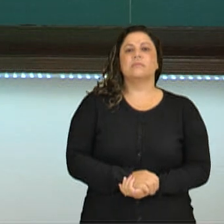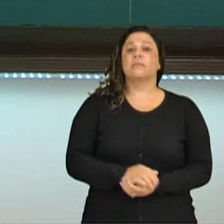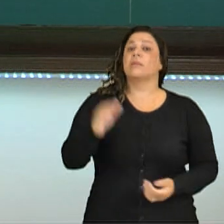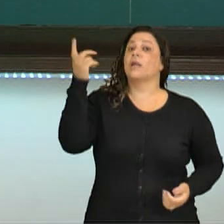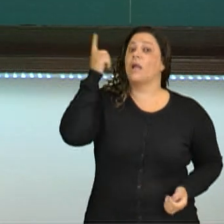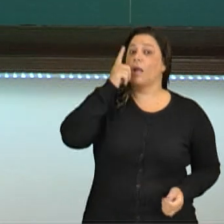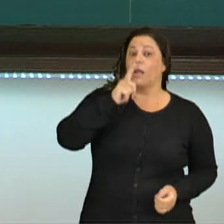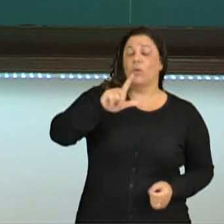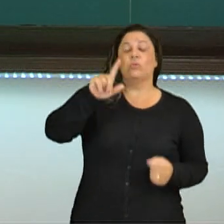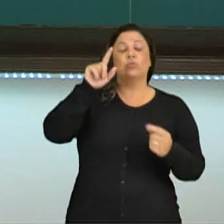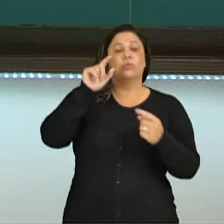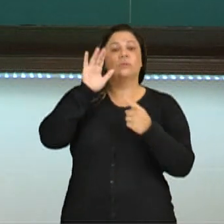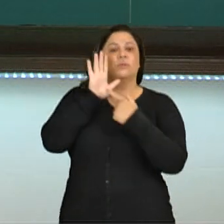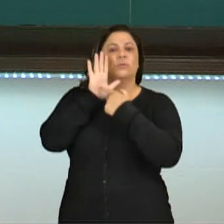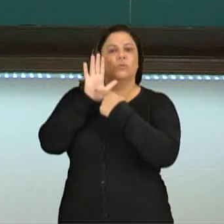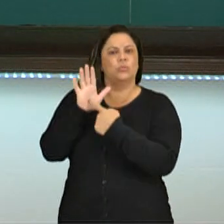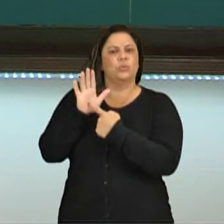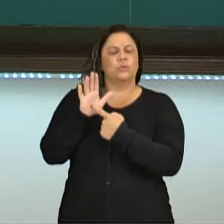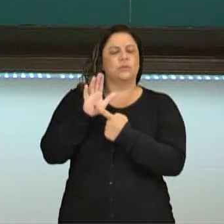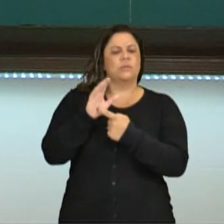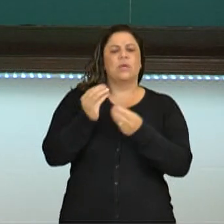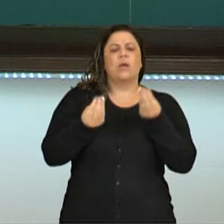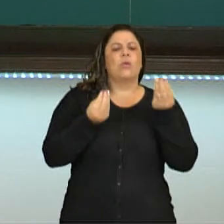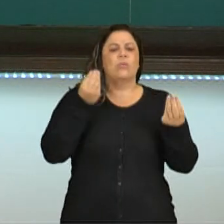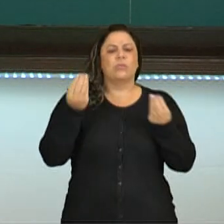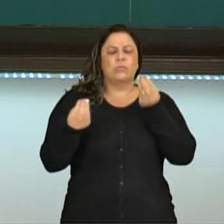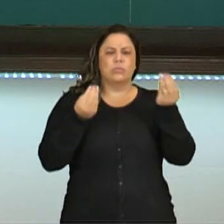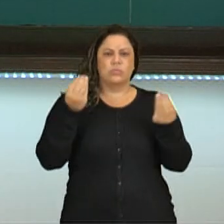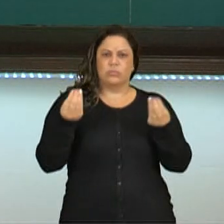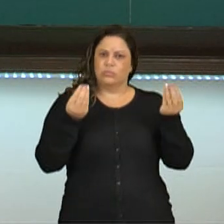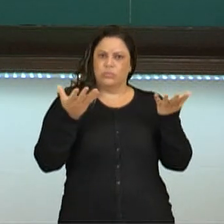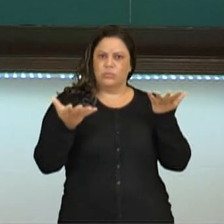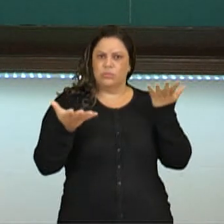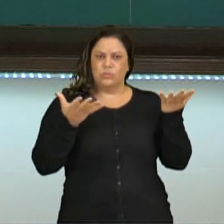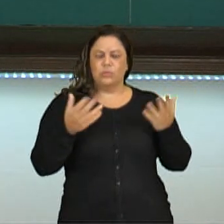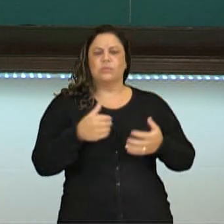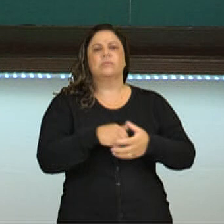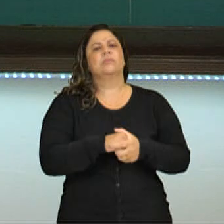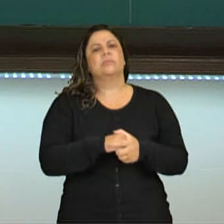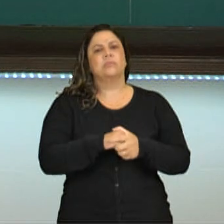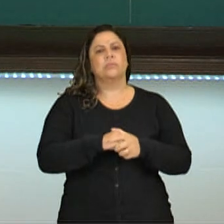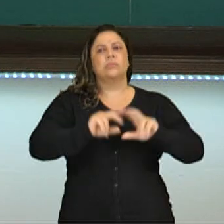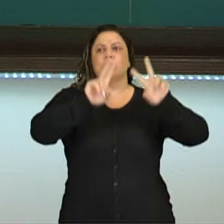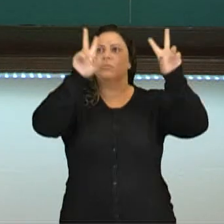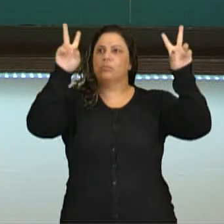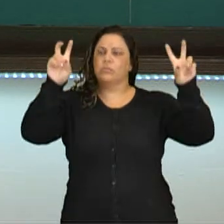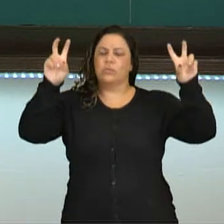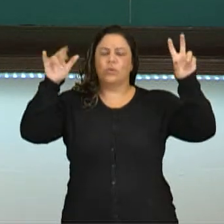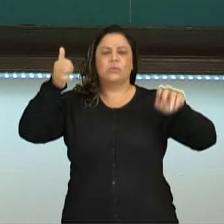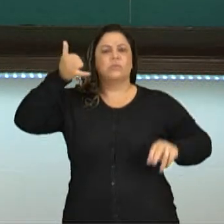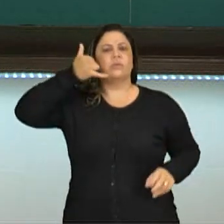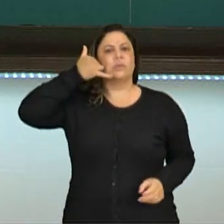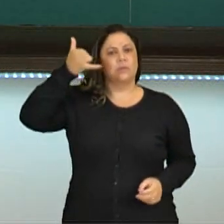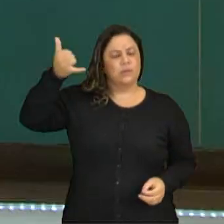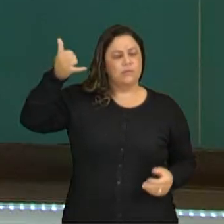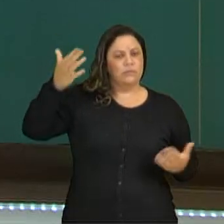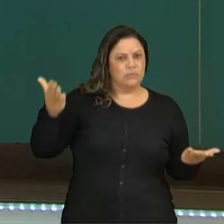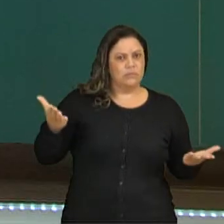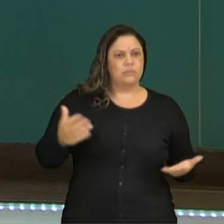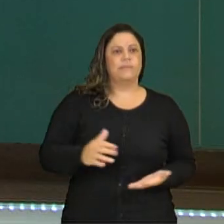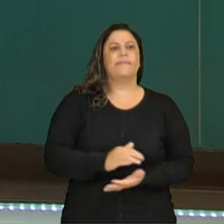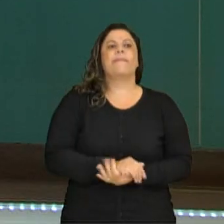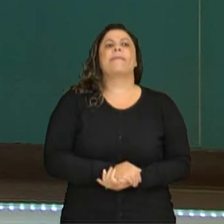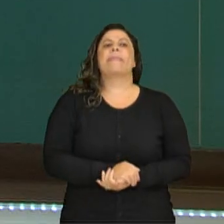conseguiu identificar como que nós devemos renomear aí o nosso telefone celular. Vamos dar uma